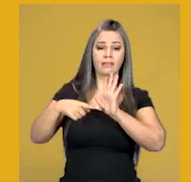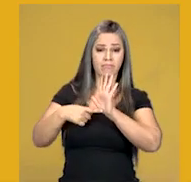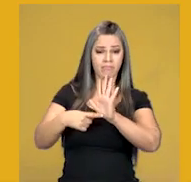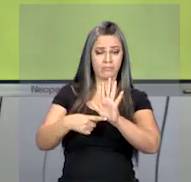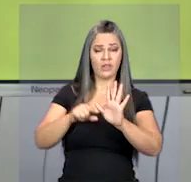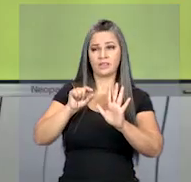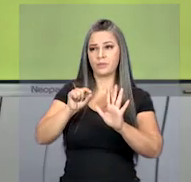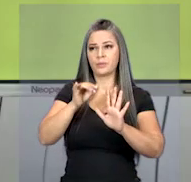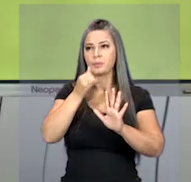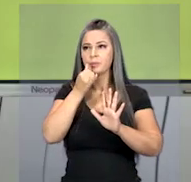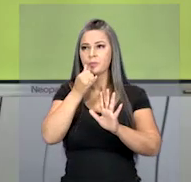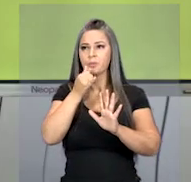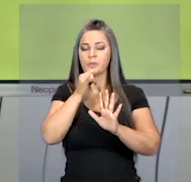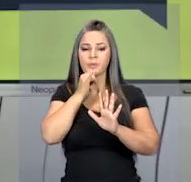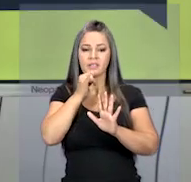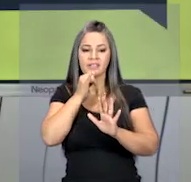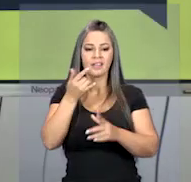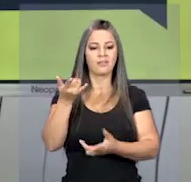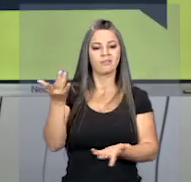da natureza.